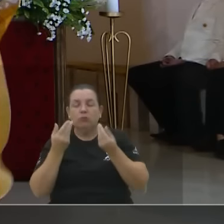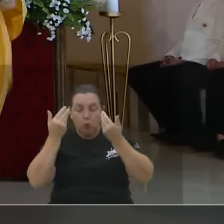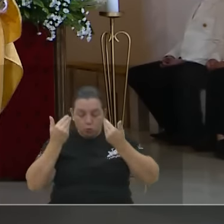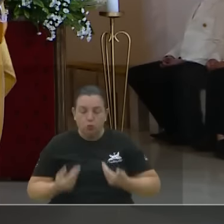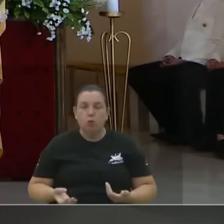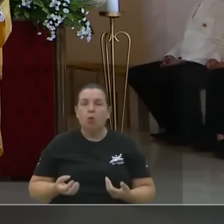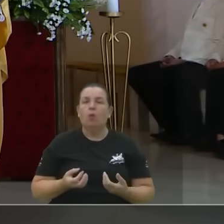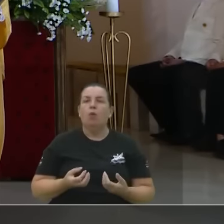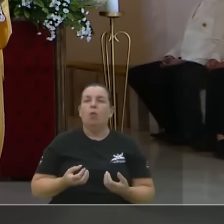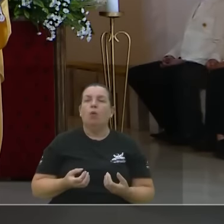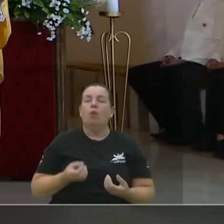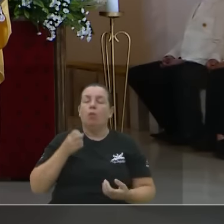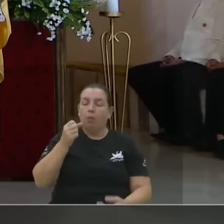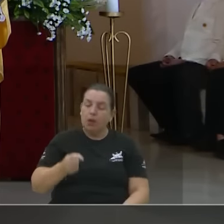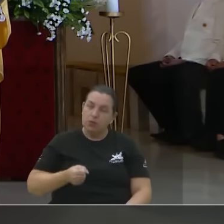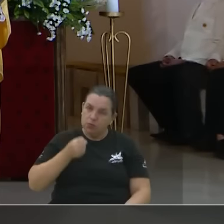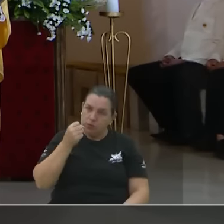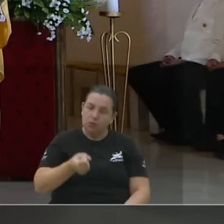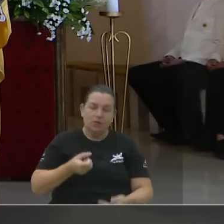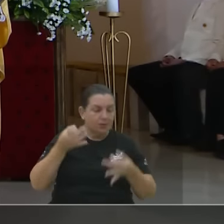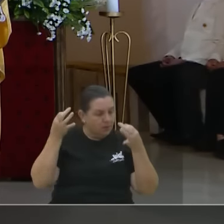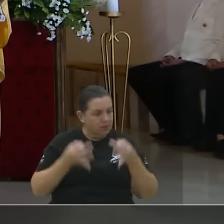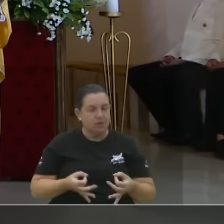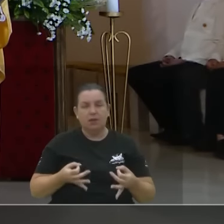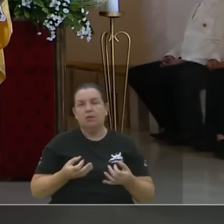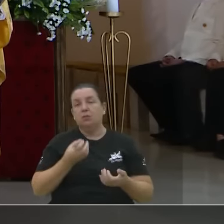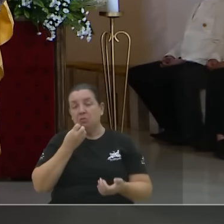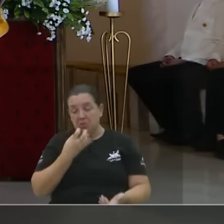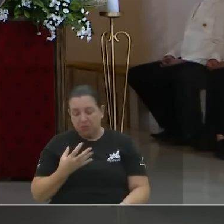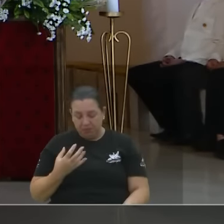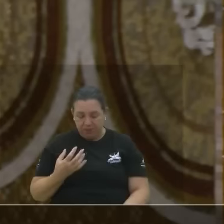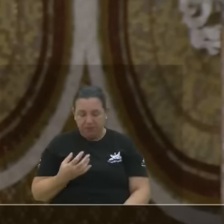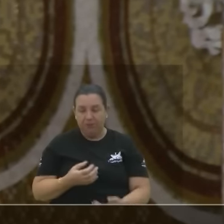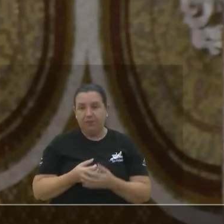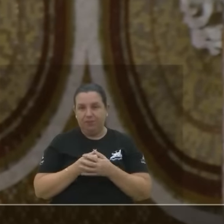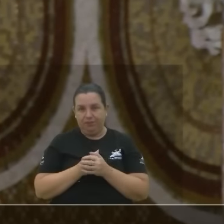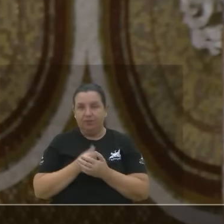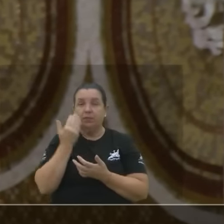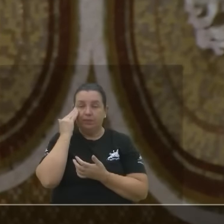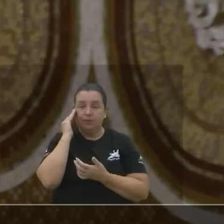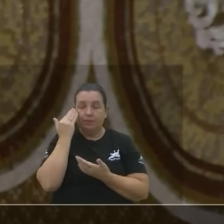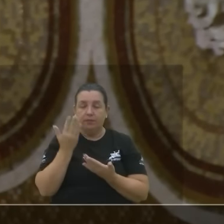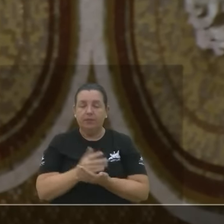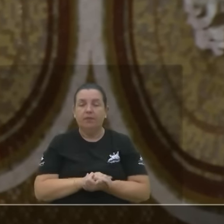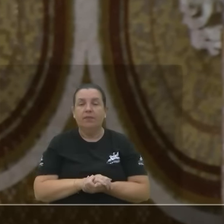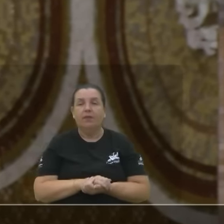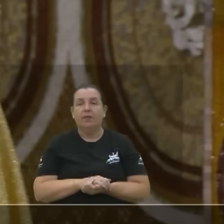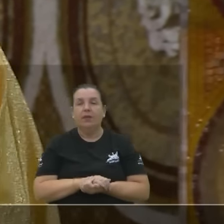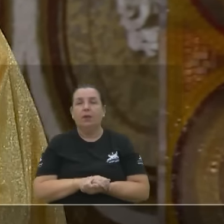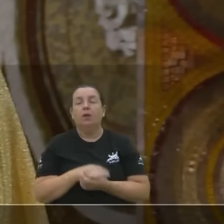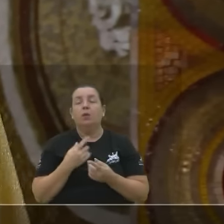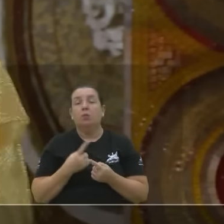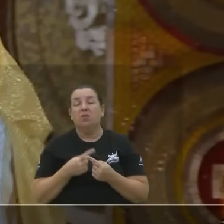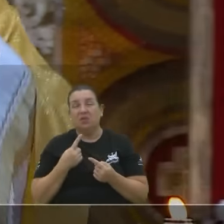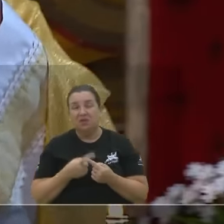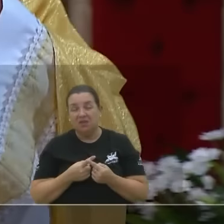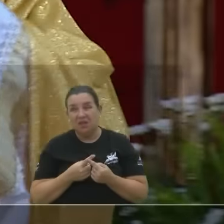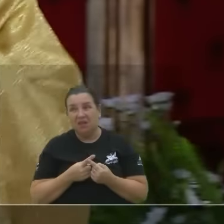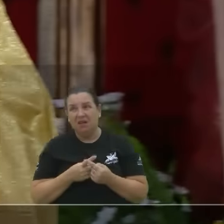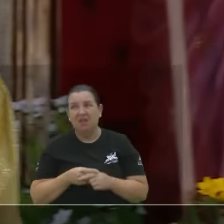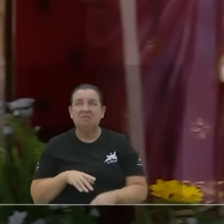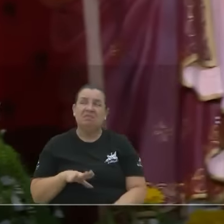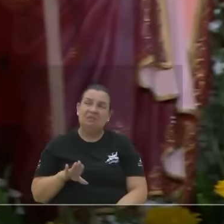sou o bom pastor. Entenderam isso? Porque senão a gente só